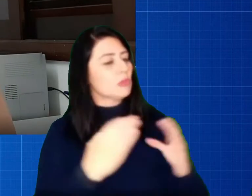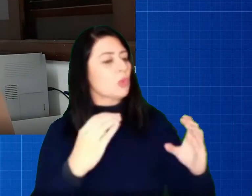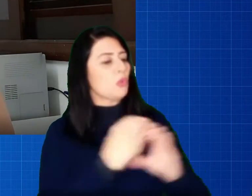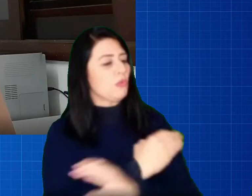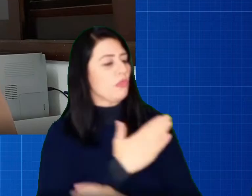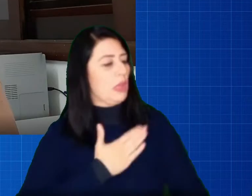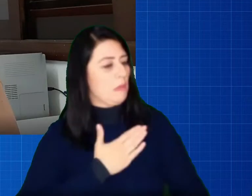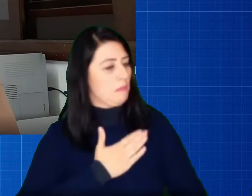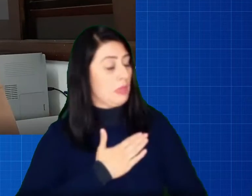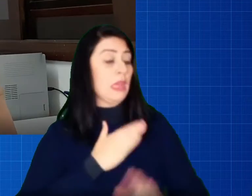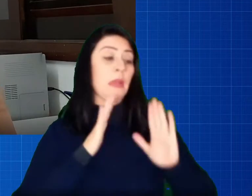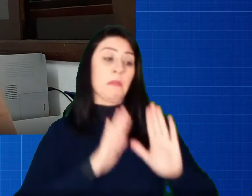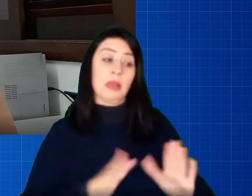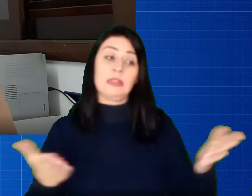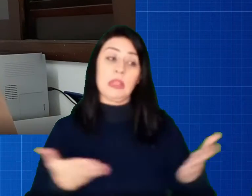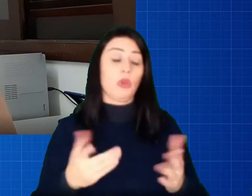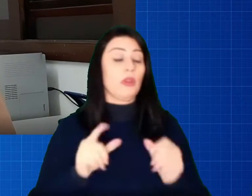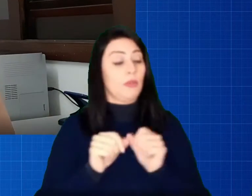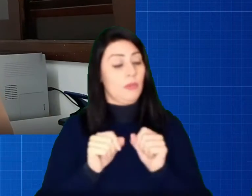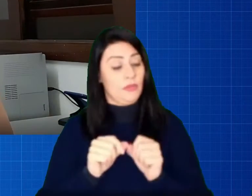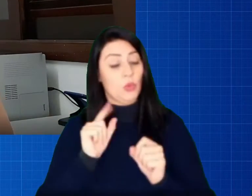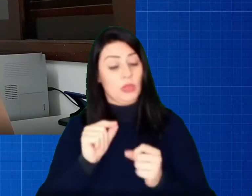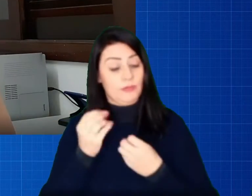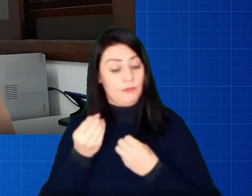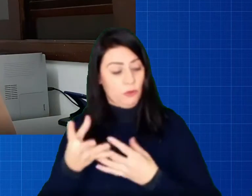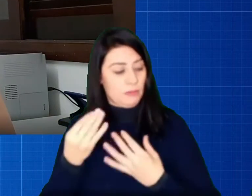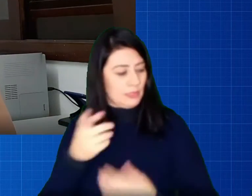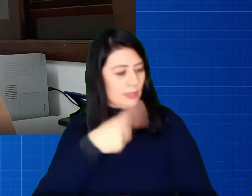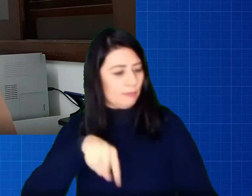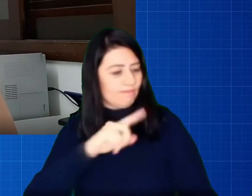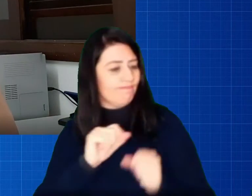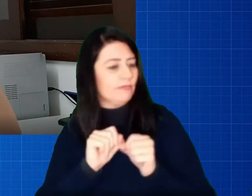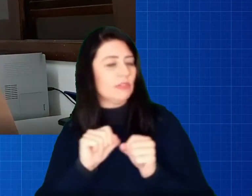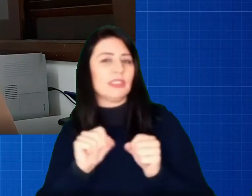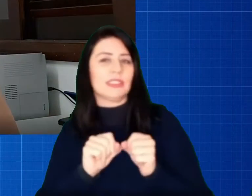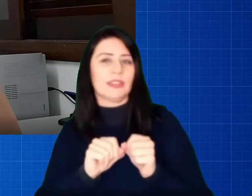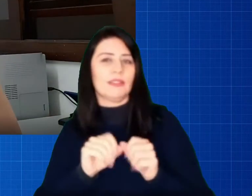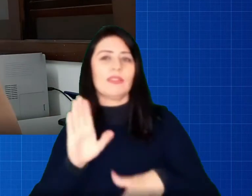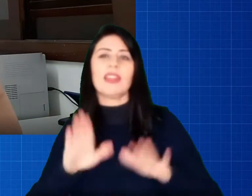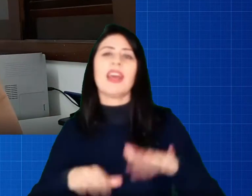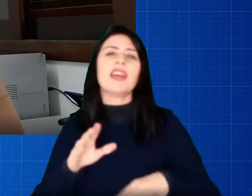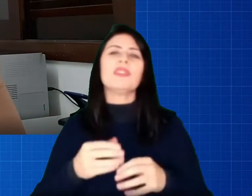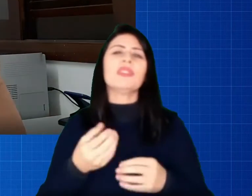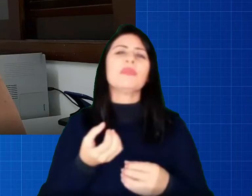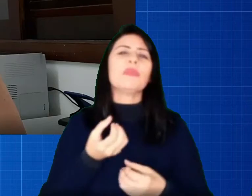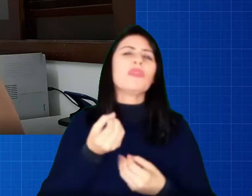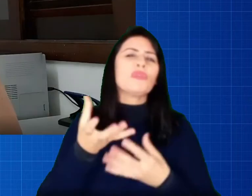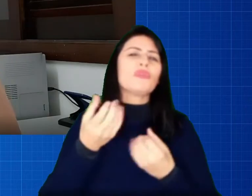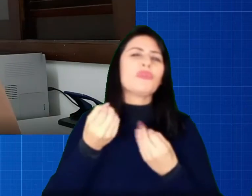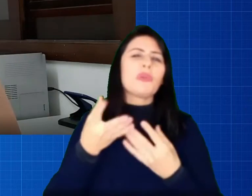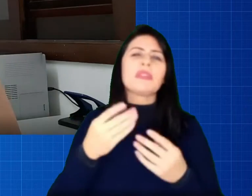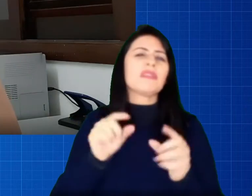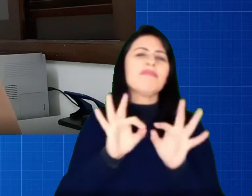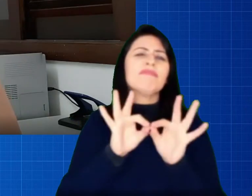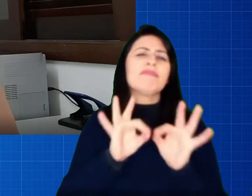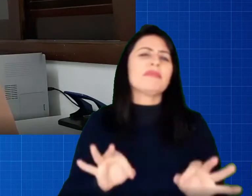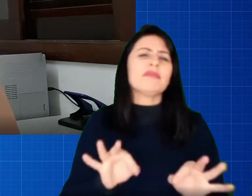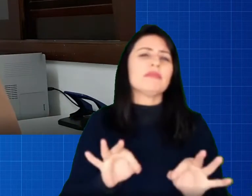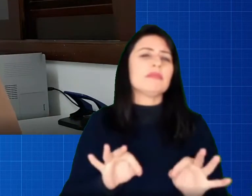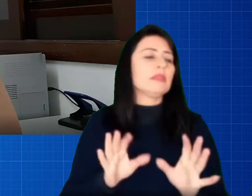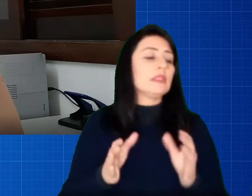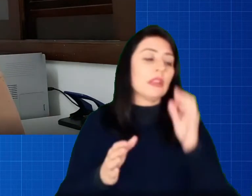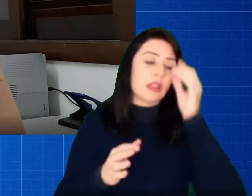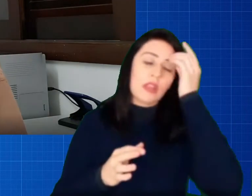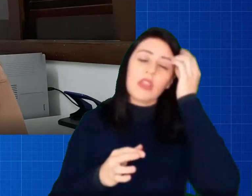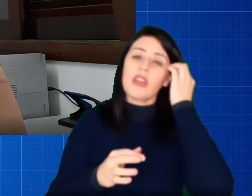filho, olha, fulano, muito obrigada por você ter confiado em mim para me contar, mas agora a gente vai ter que ver o que a gente faz com essa informação. E às vezes é uma